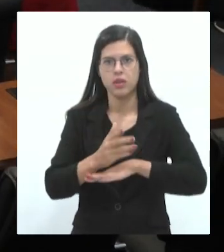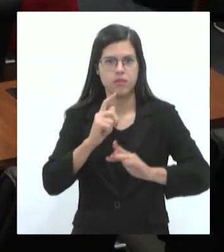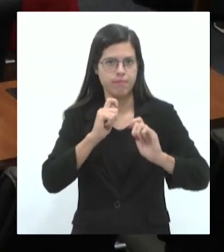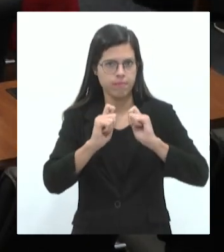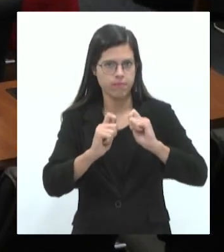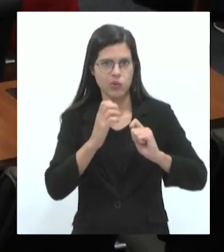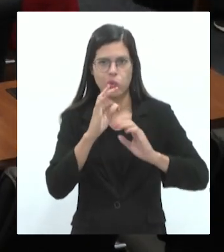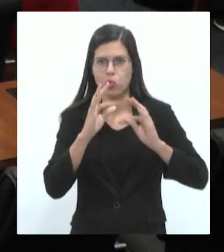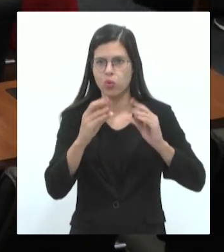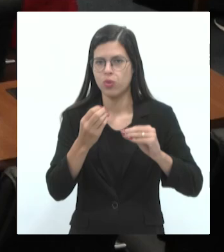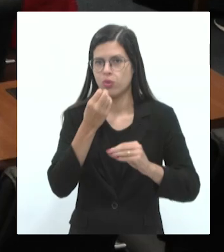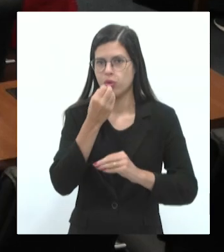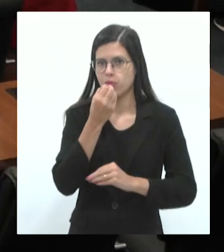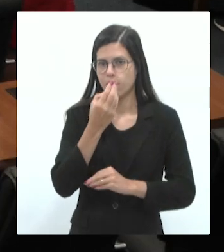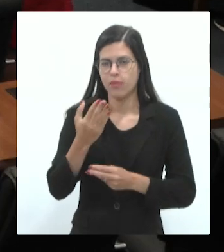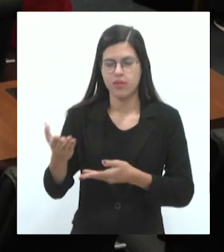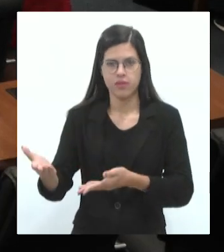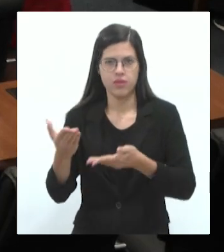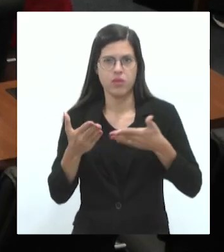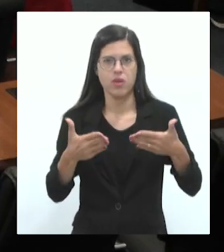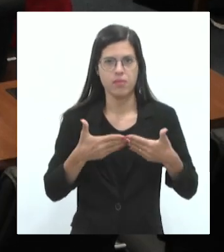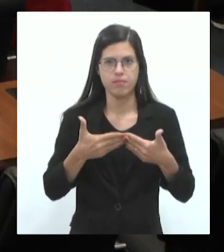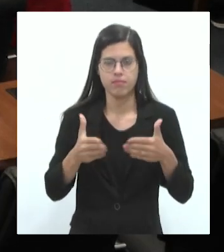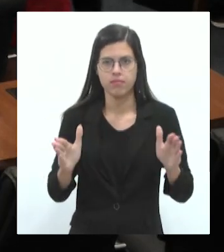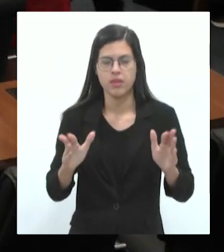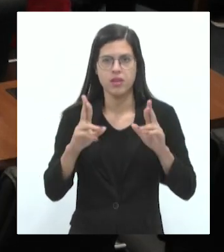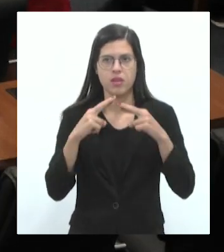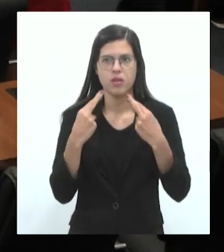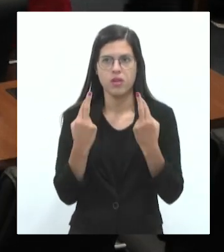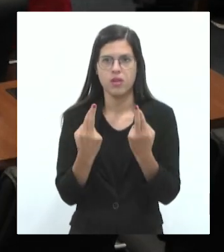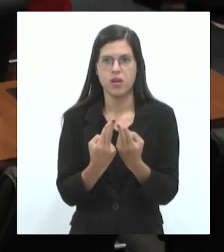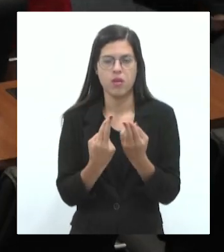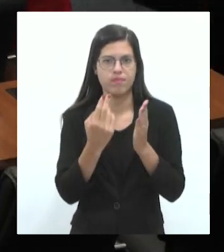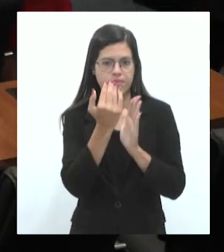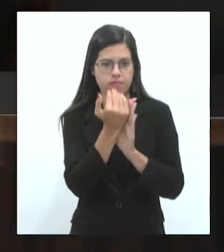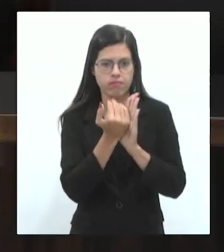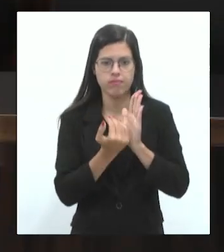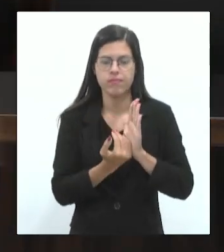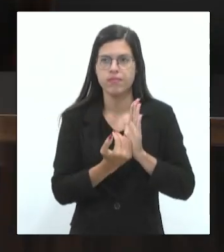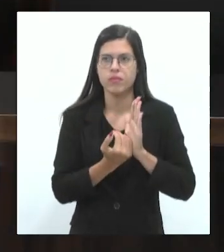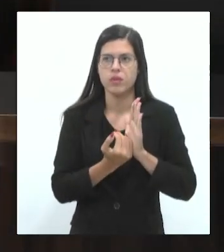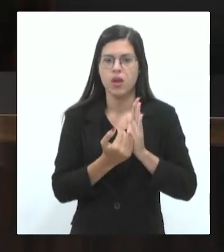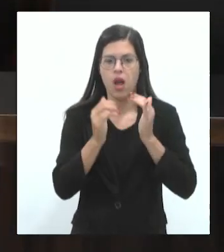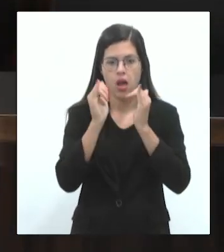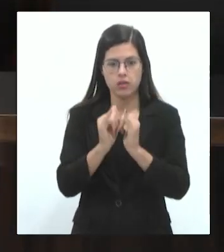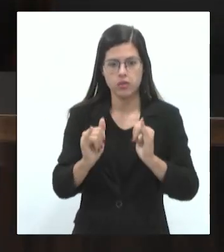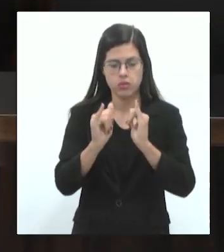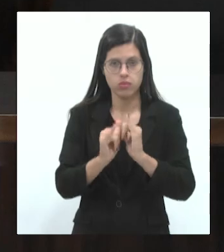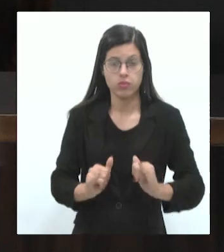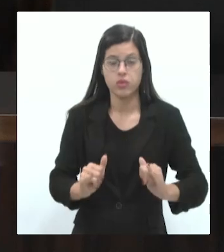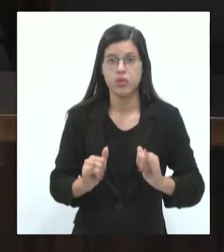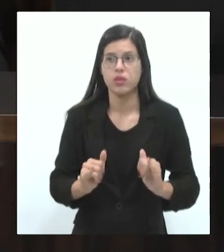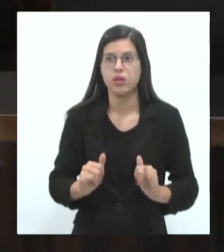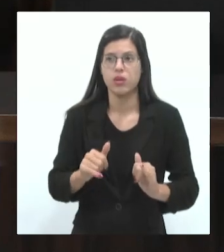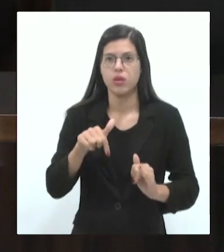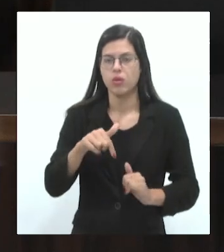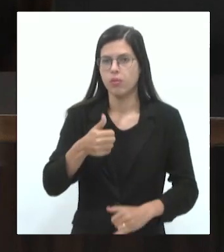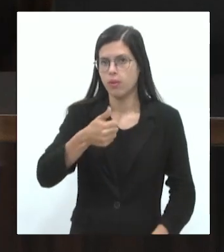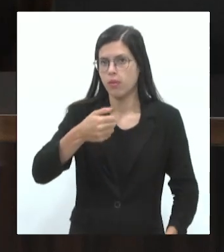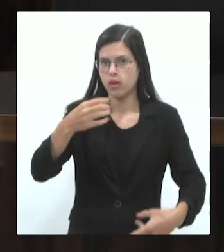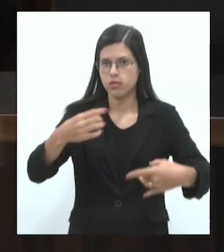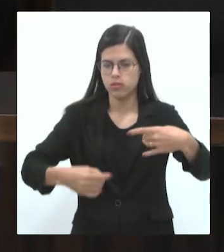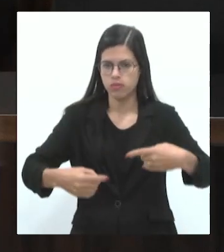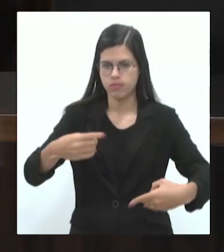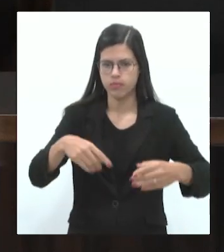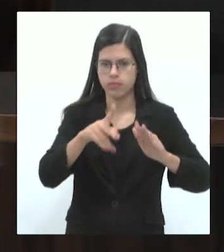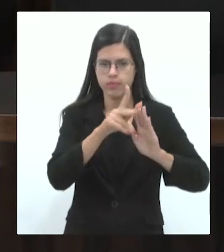todos bem-vindos. Está reaberta a sessão, passa-se a ordem do dia. Anuncio em tramitação ordinária em primeira